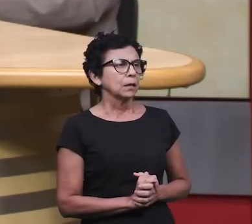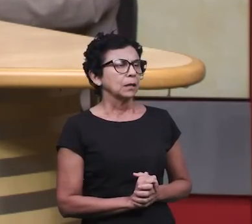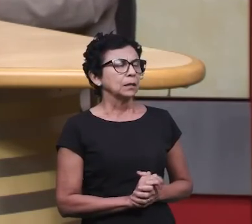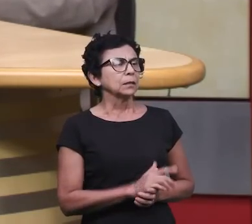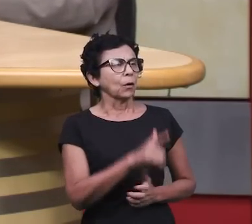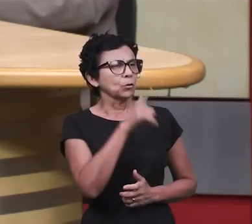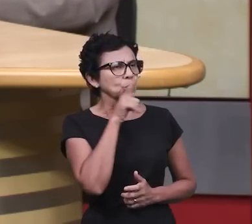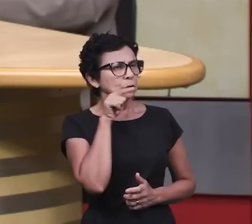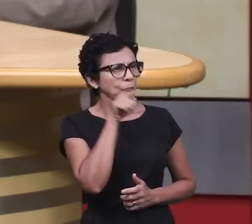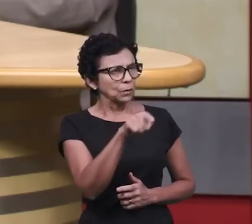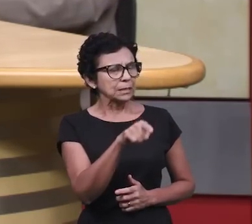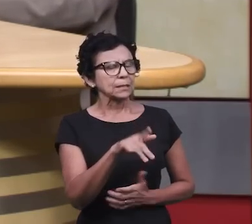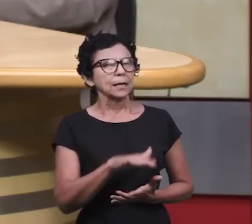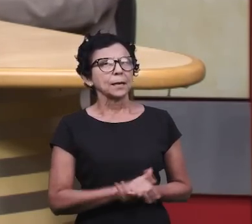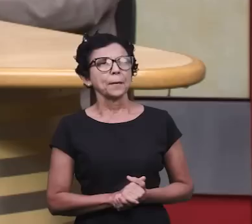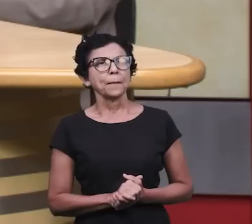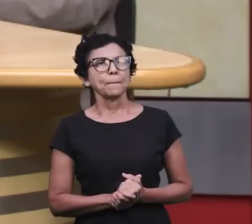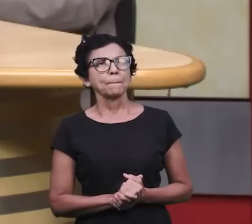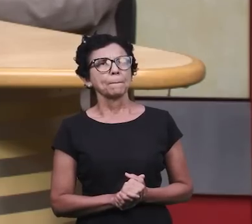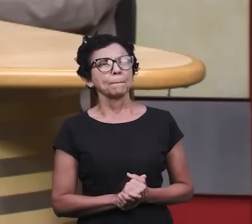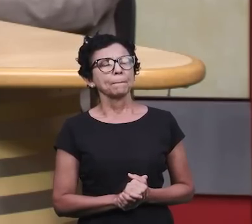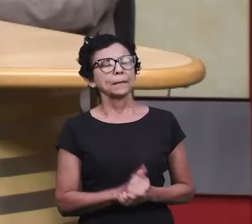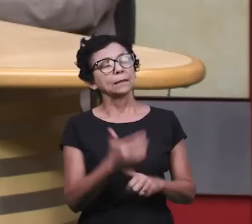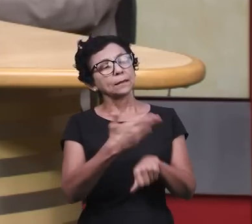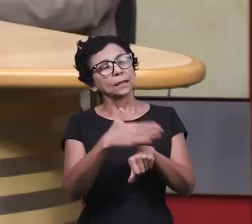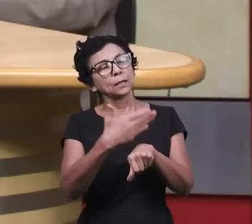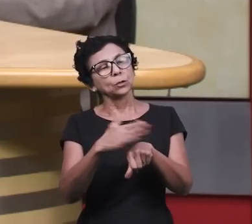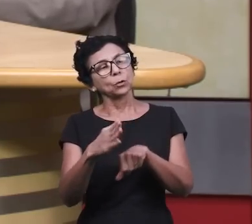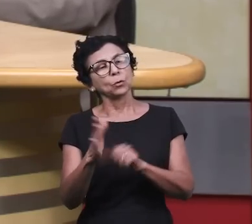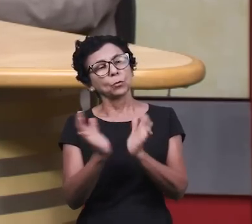os pastores para que eles... Isso